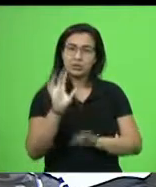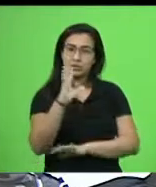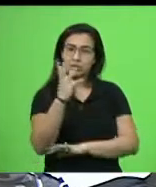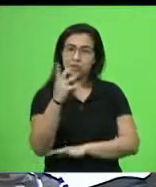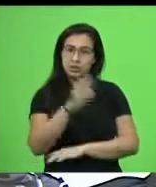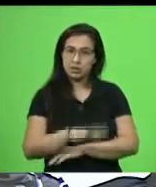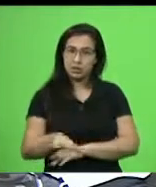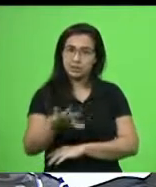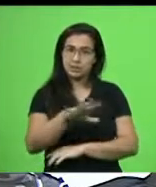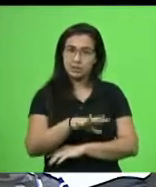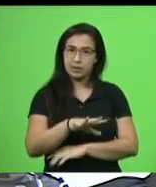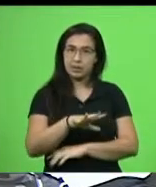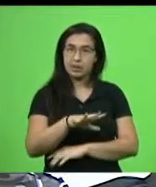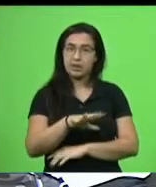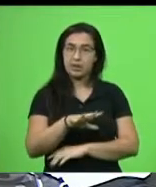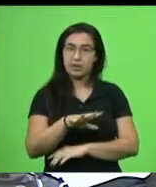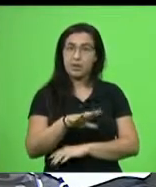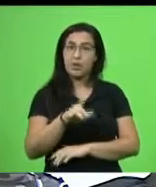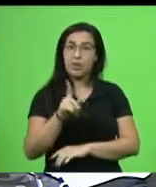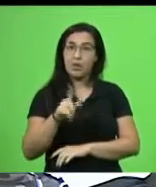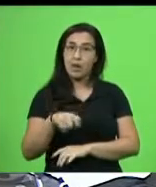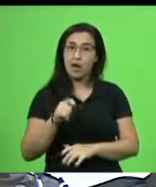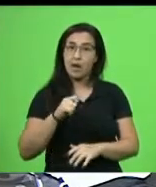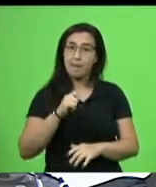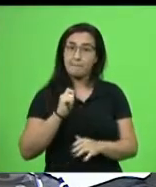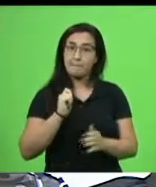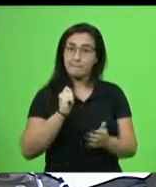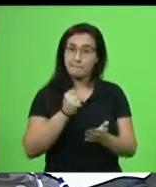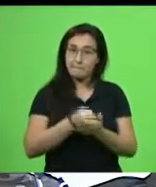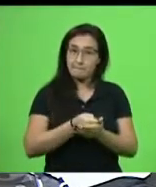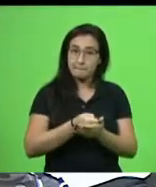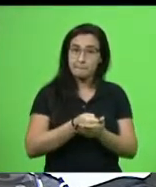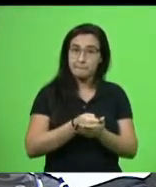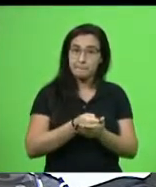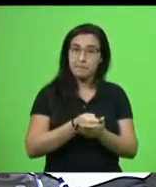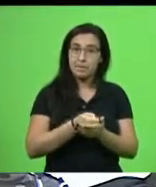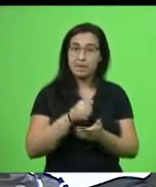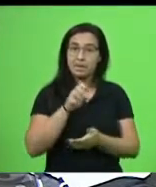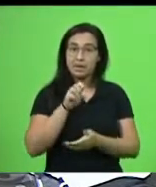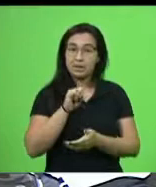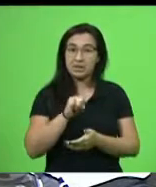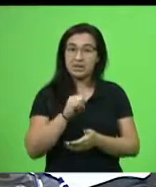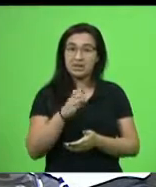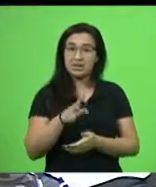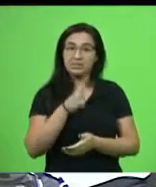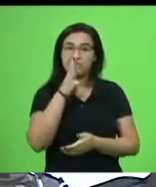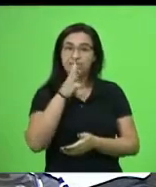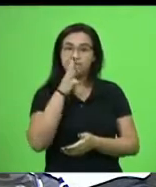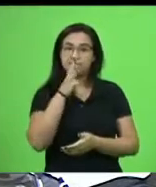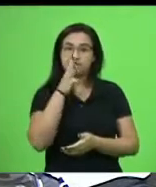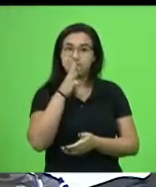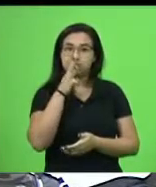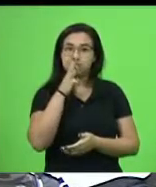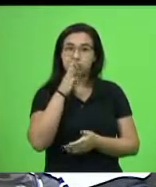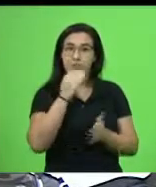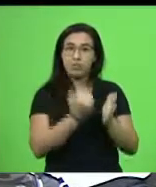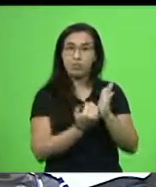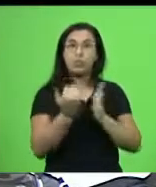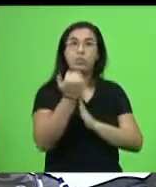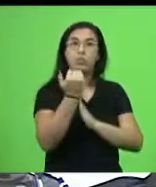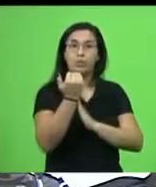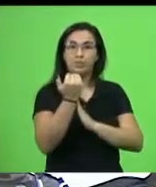prevê multas para quem, abusando do direito da autodeclaração, avançar para além